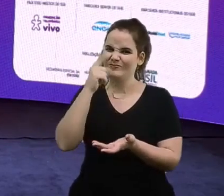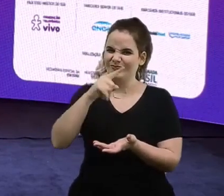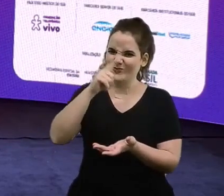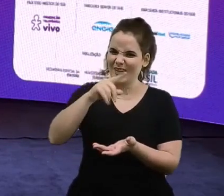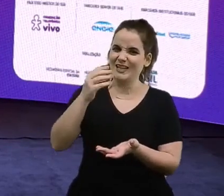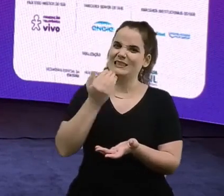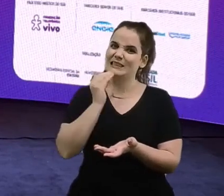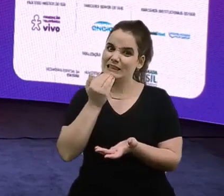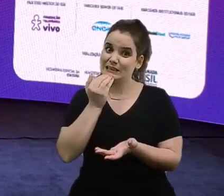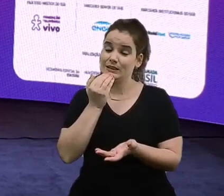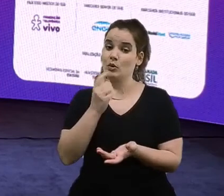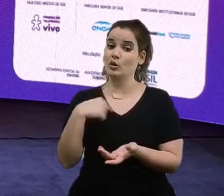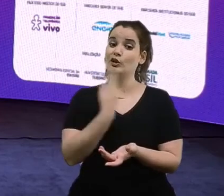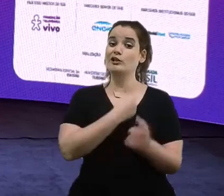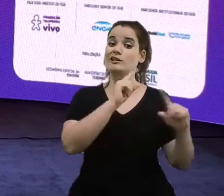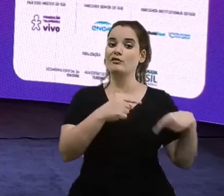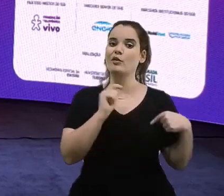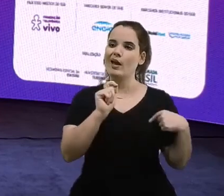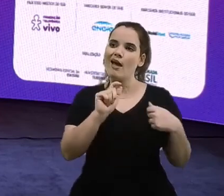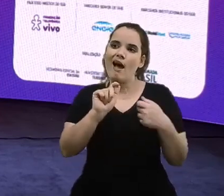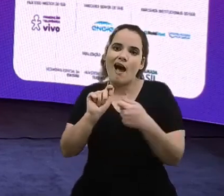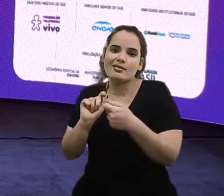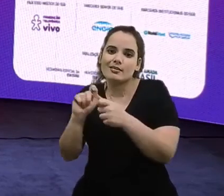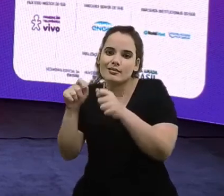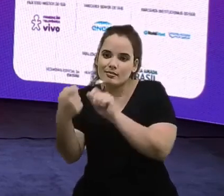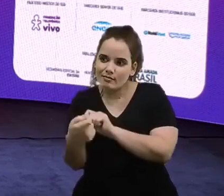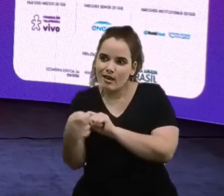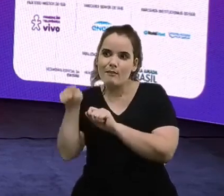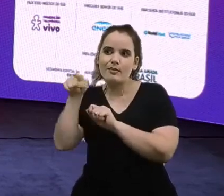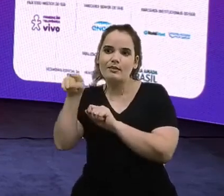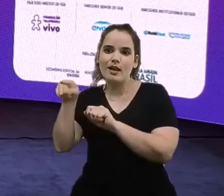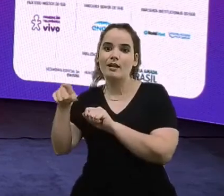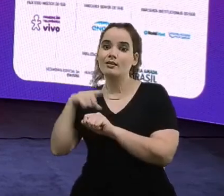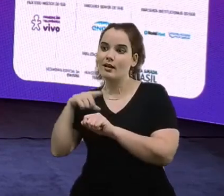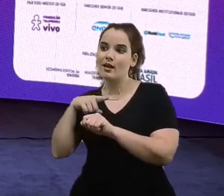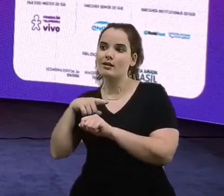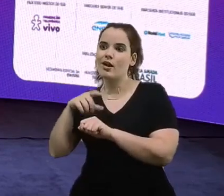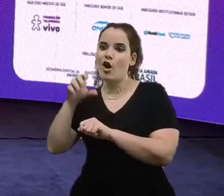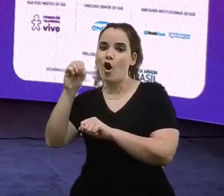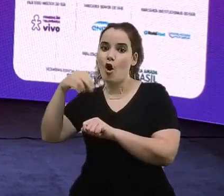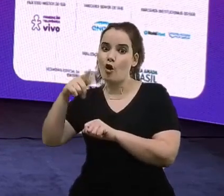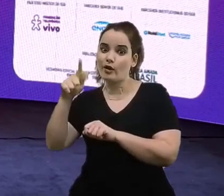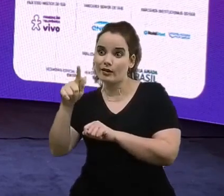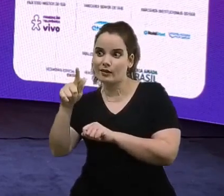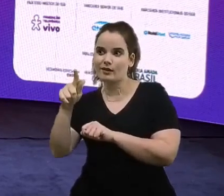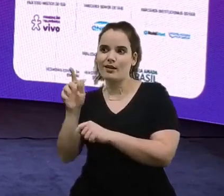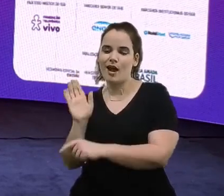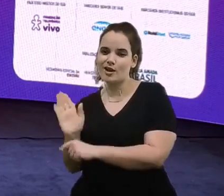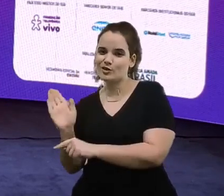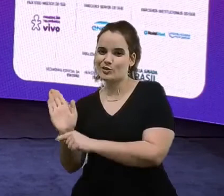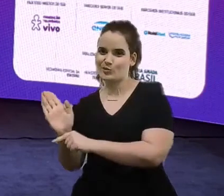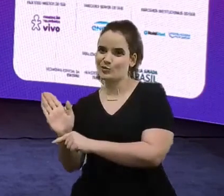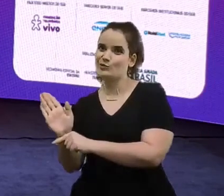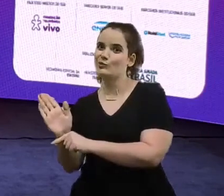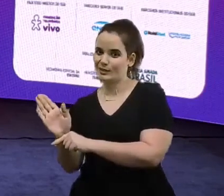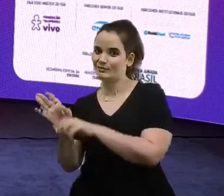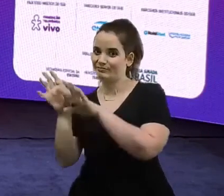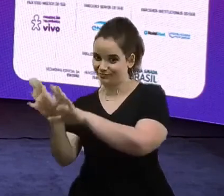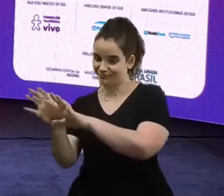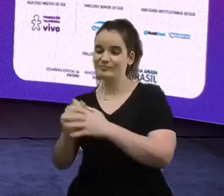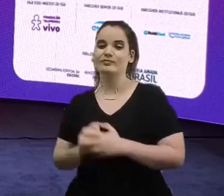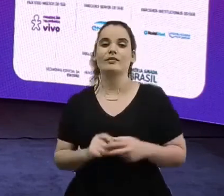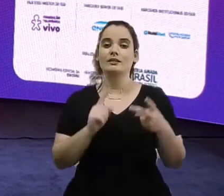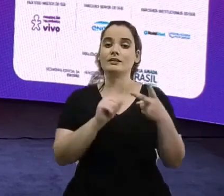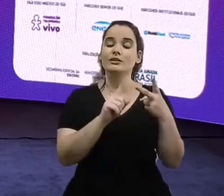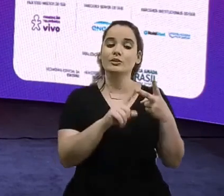nossos programas de forma a beneficiar estas organizações de melhor forma. Este é o primeiro. E a segunda tem a ver